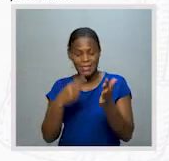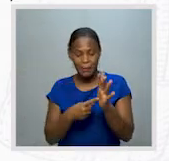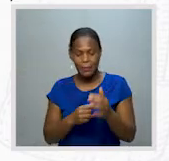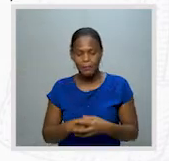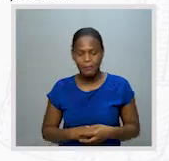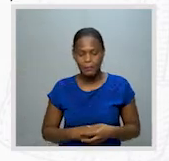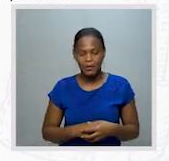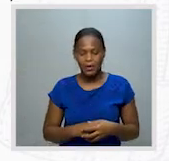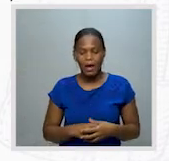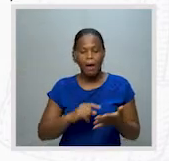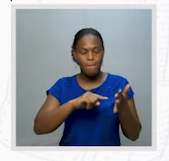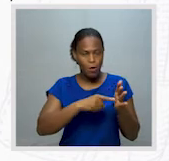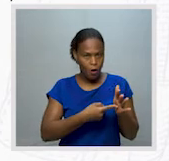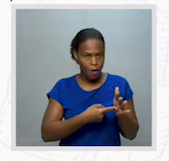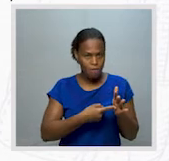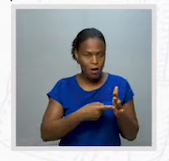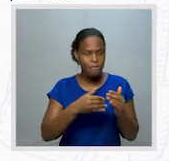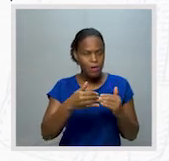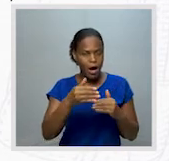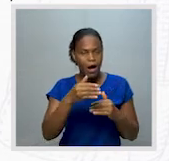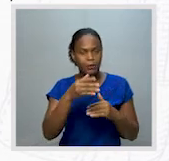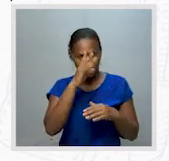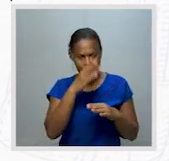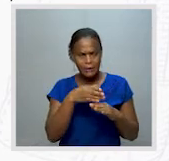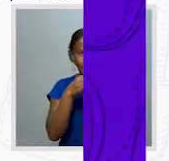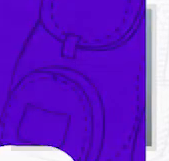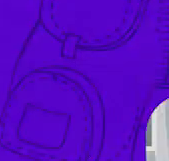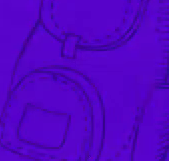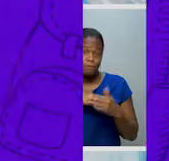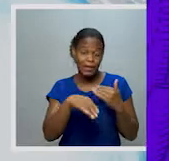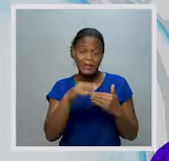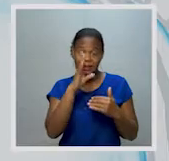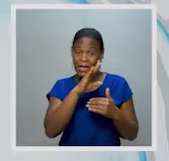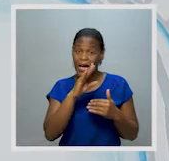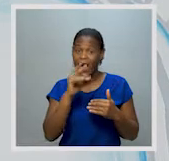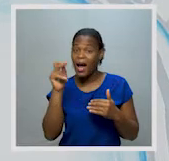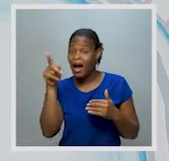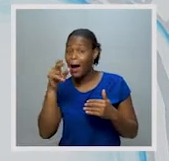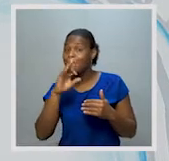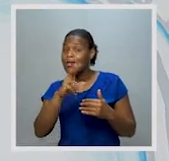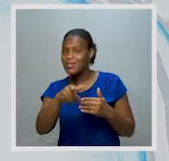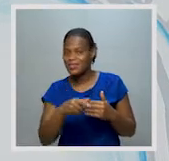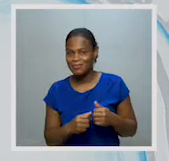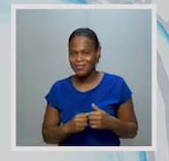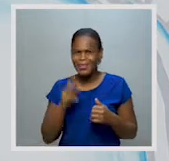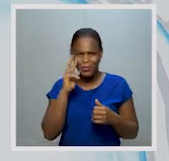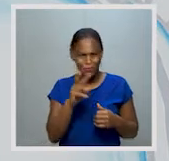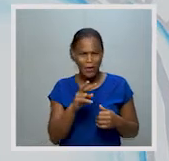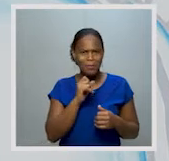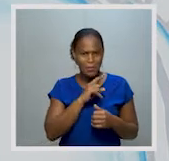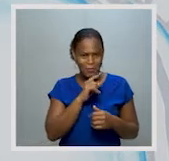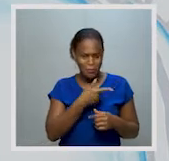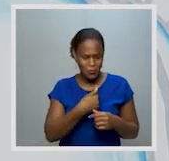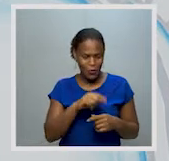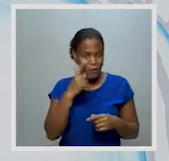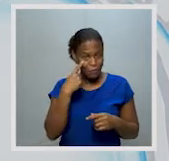a prova realizar-se-á amanhã. Já viram que é possível nós